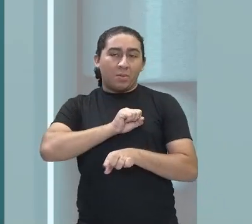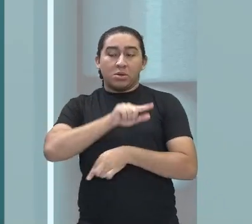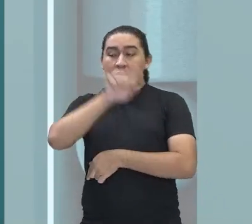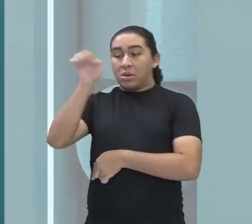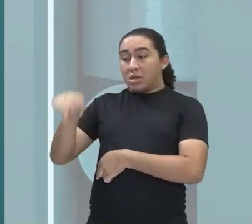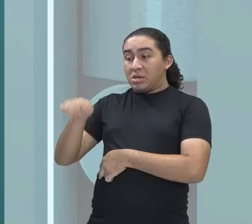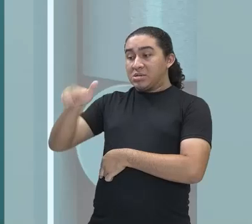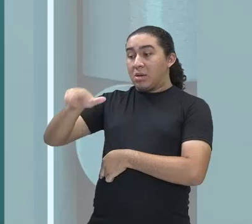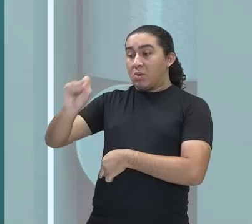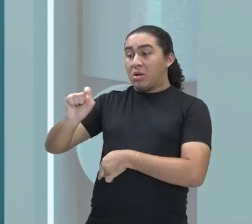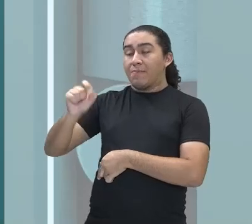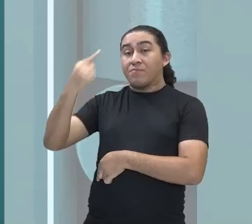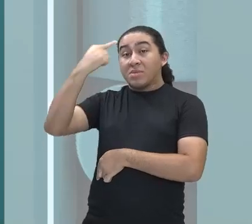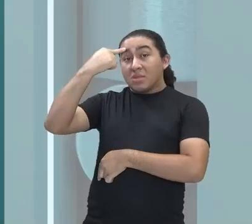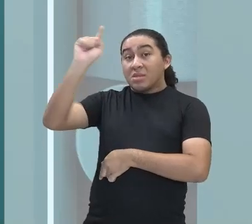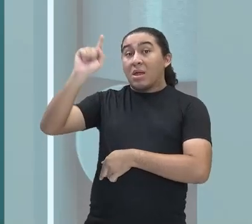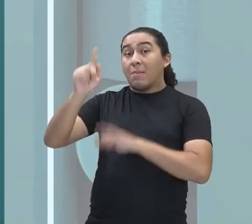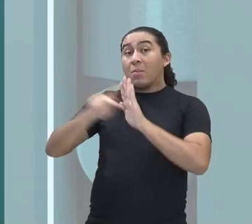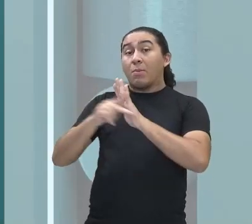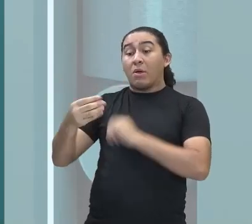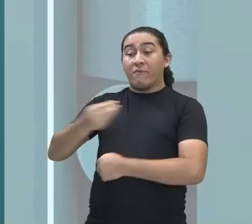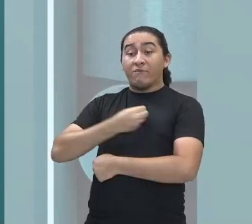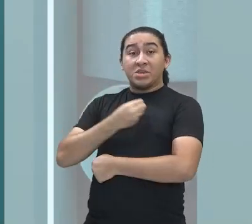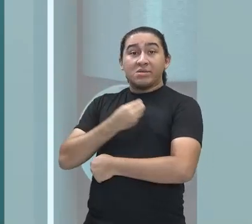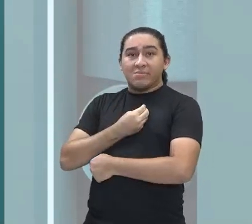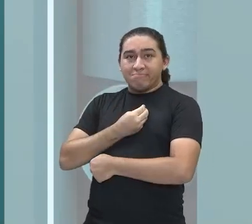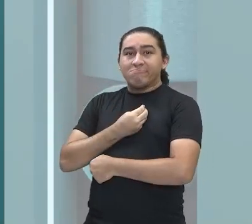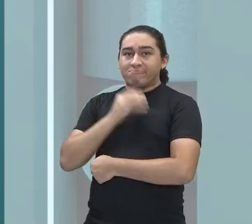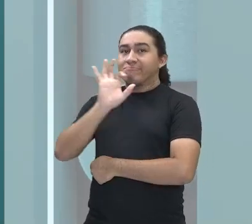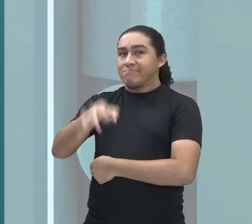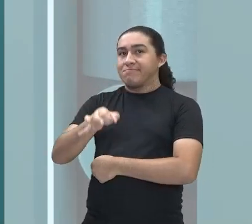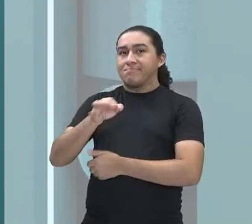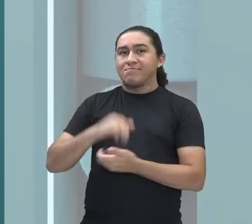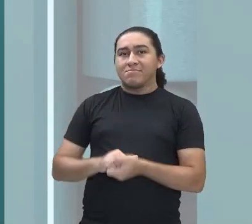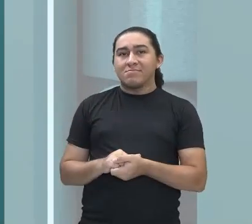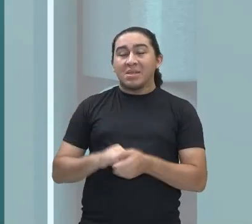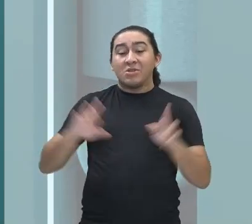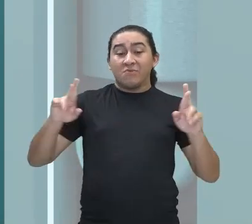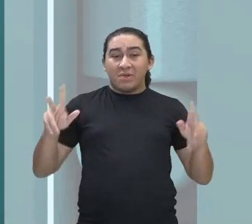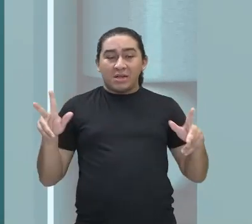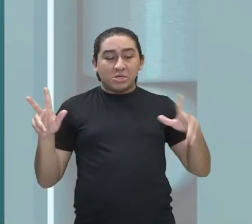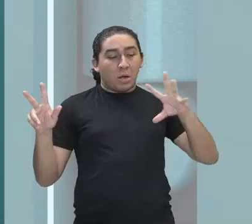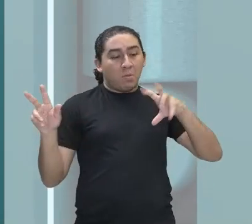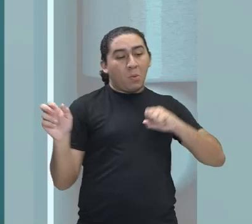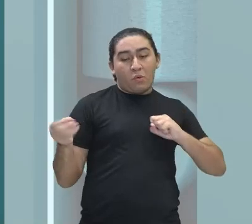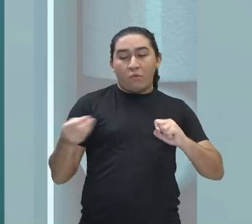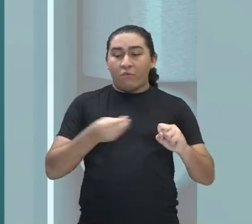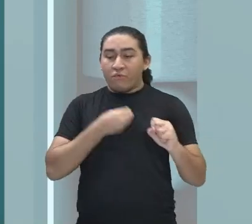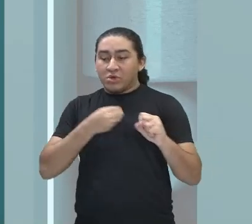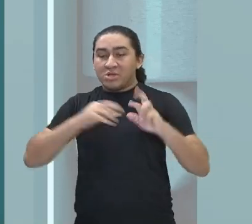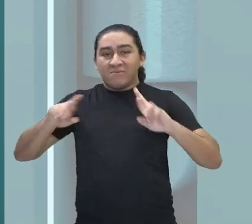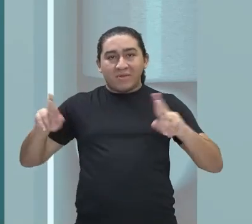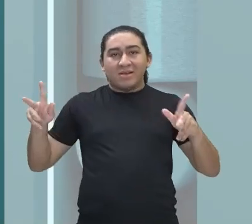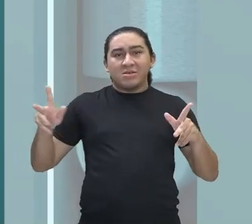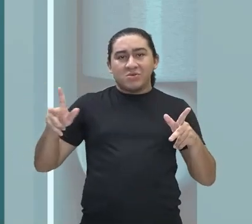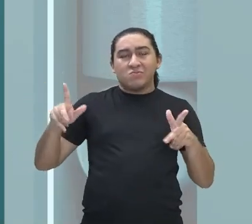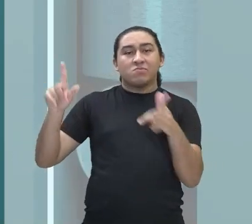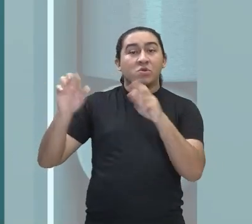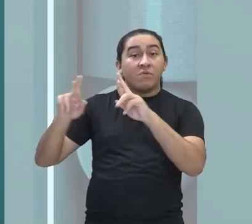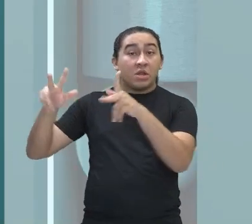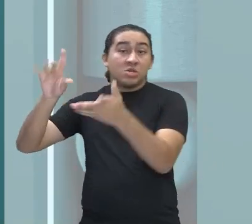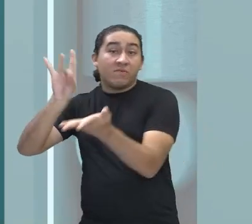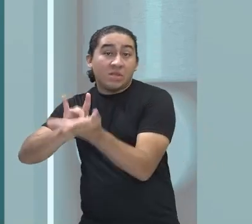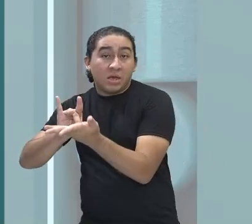a idealização da realidade. Foge um pouco daquilo que a gente achava que era realidade e o que